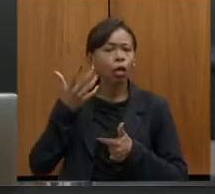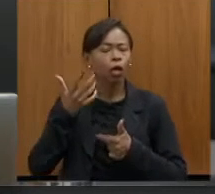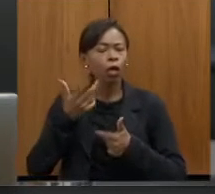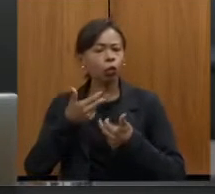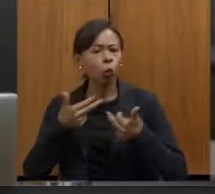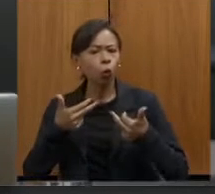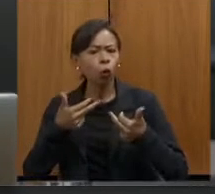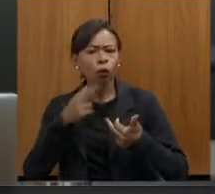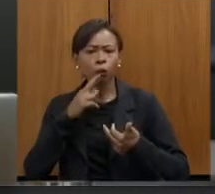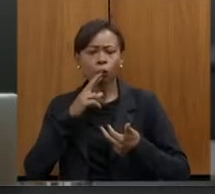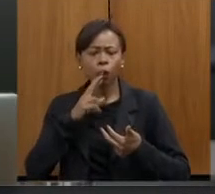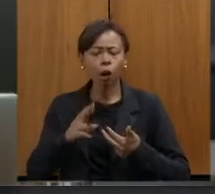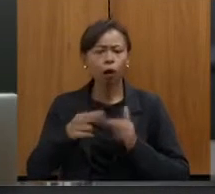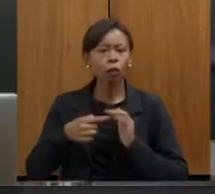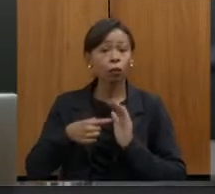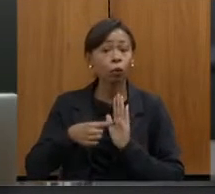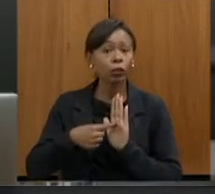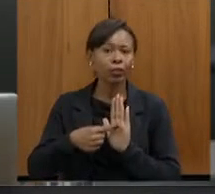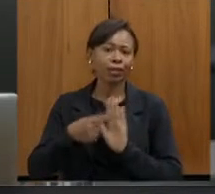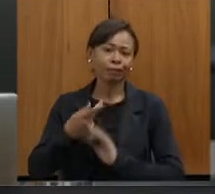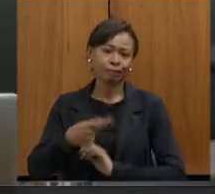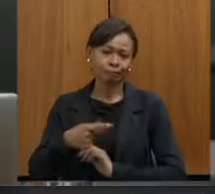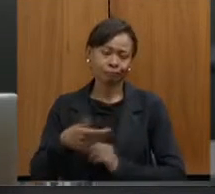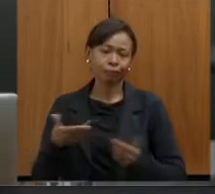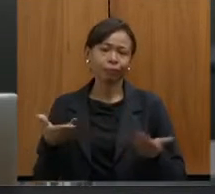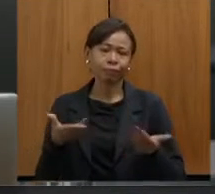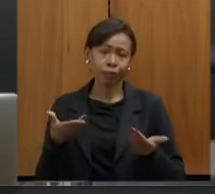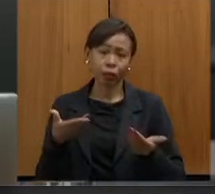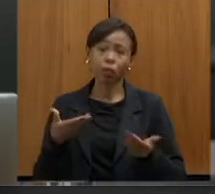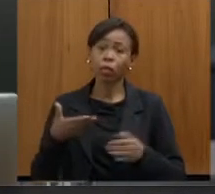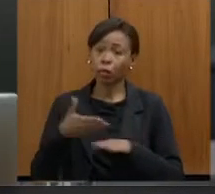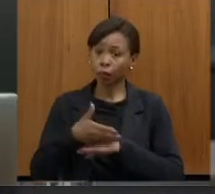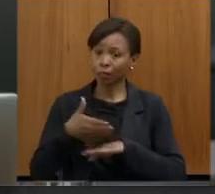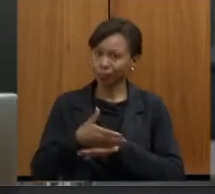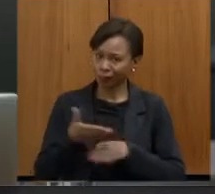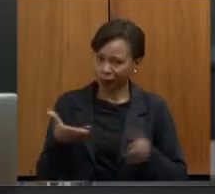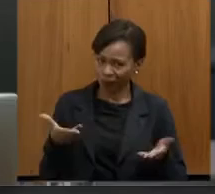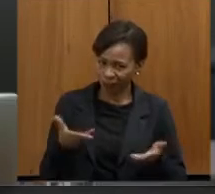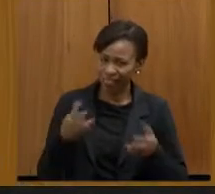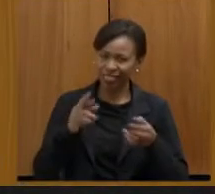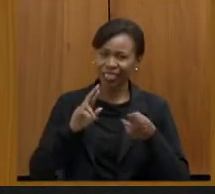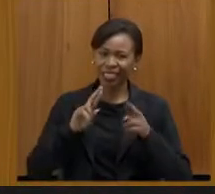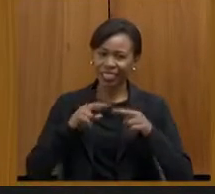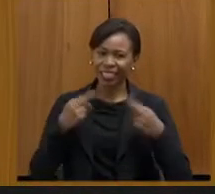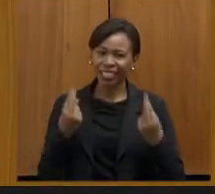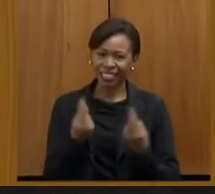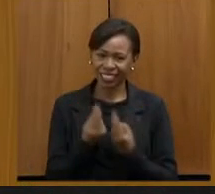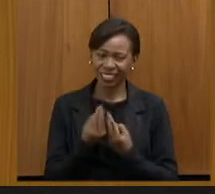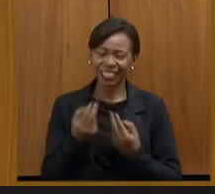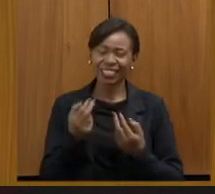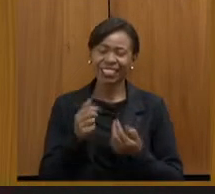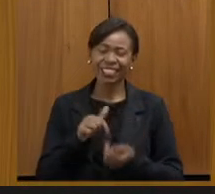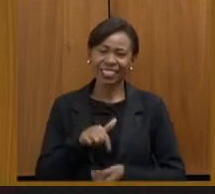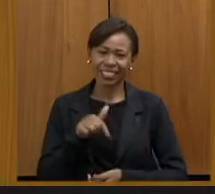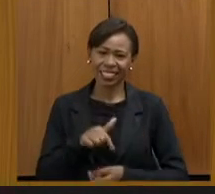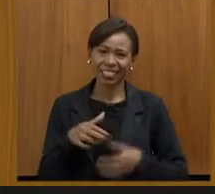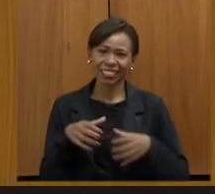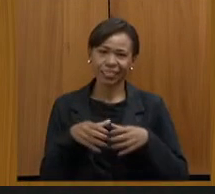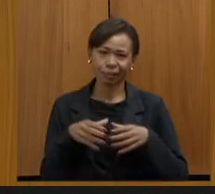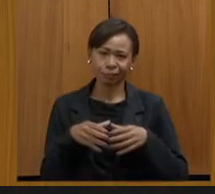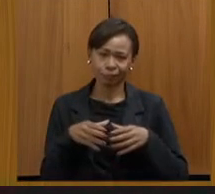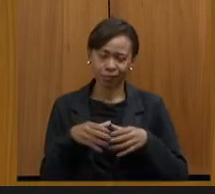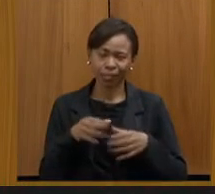e de poder também participar dessa comissão aqui. viu, doutor João? Tenho